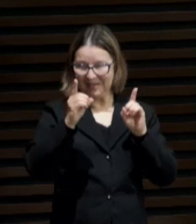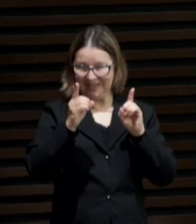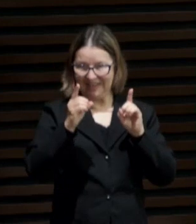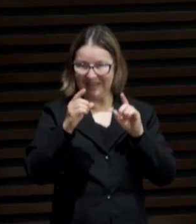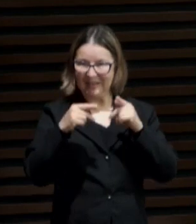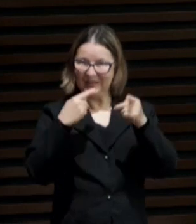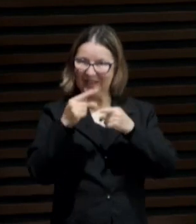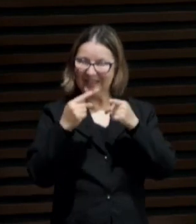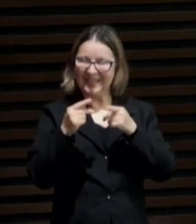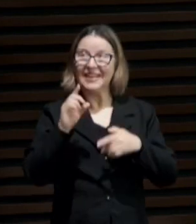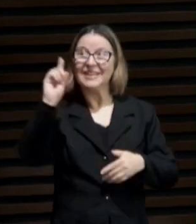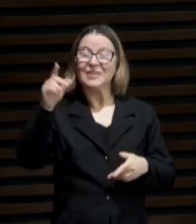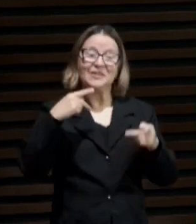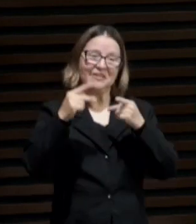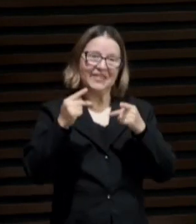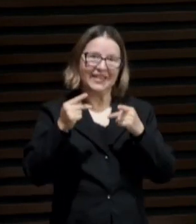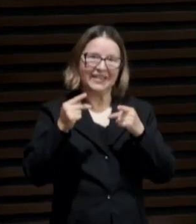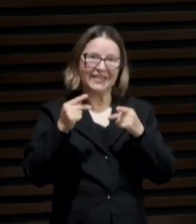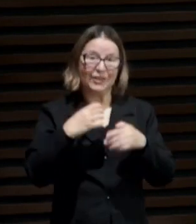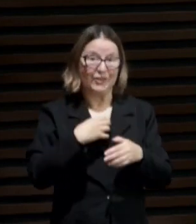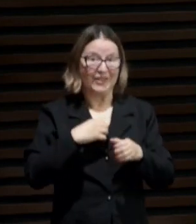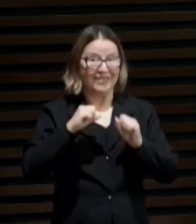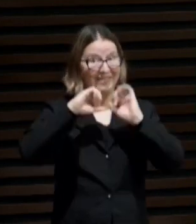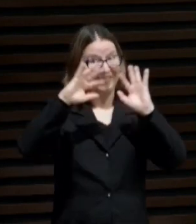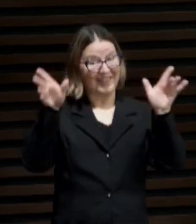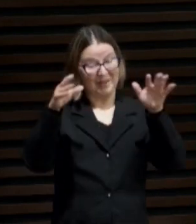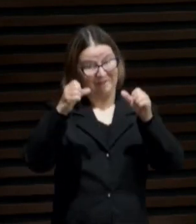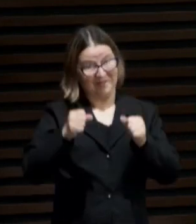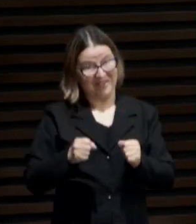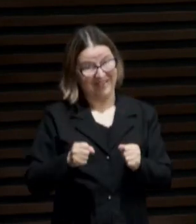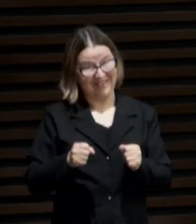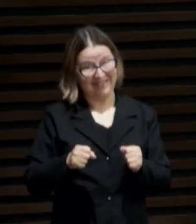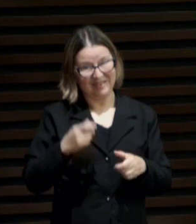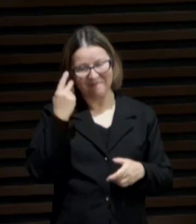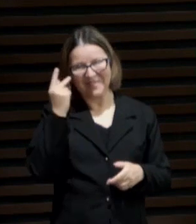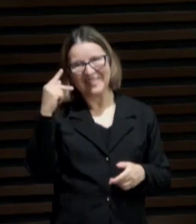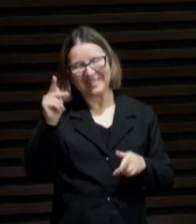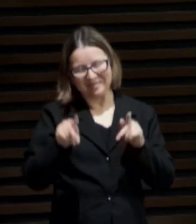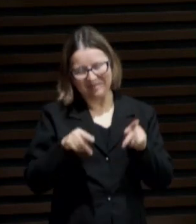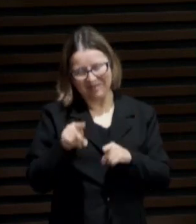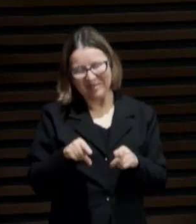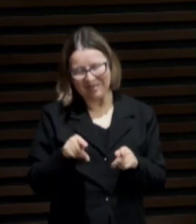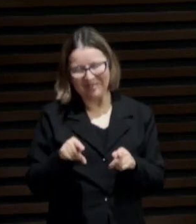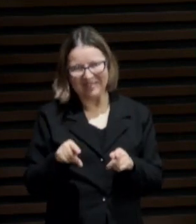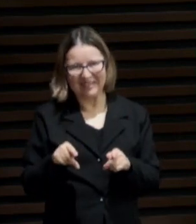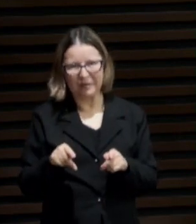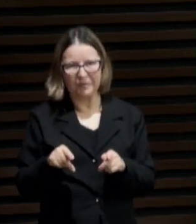um Deus que fala de maneira clara e poderosa ao seu povo, que se faz